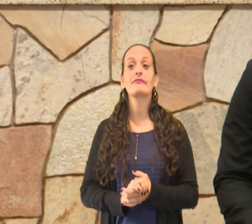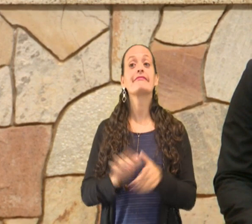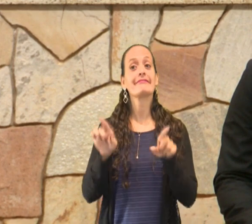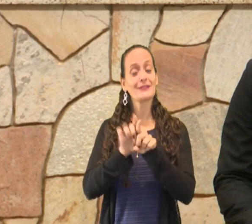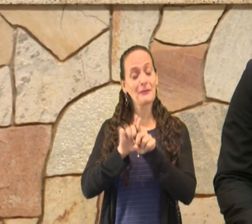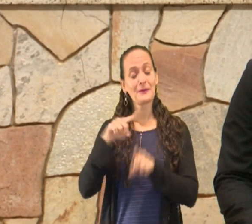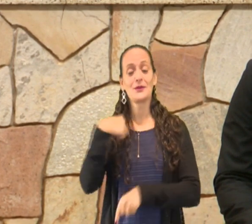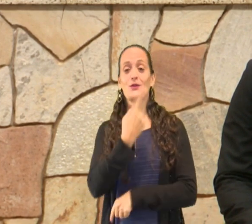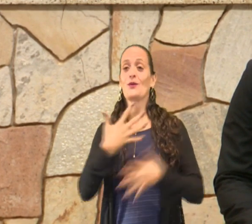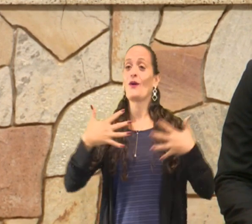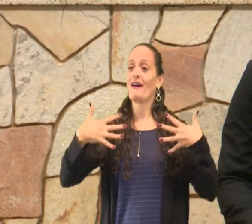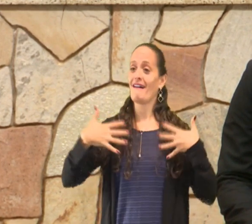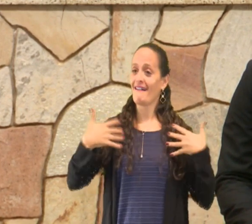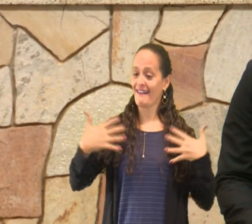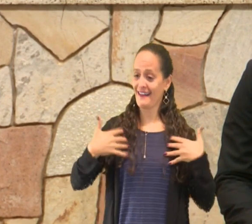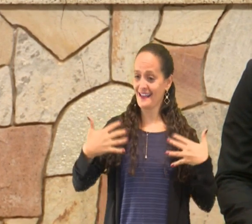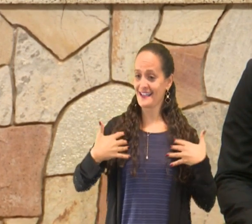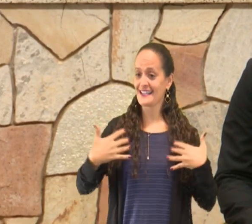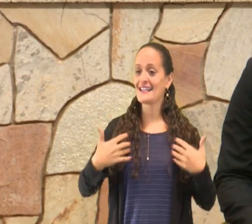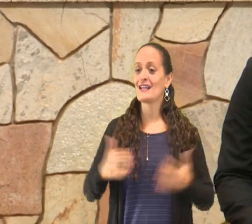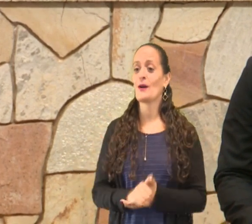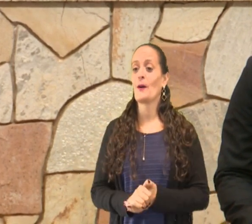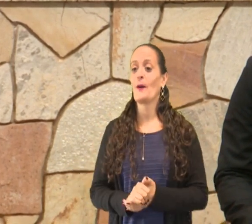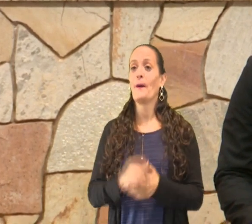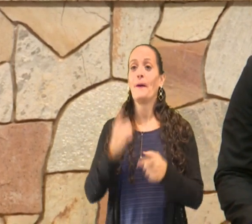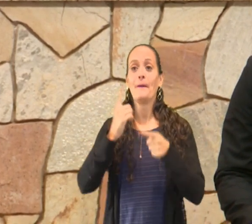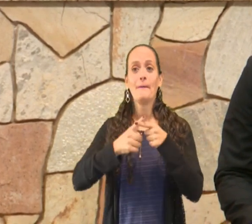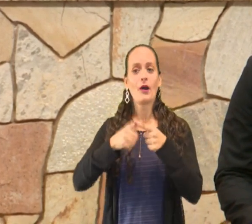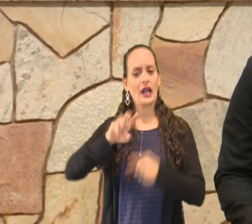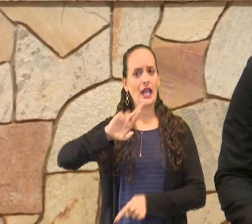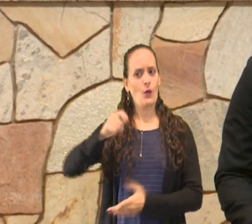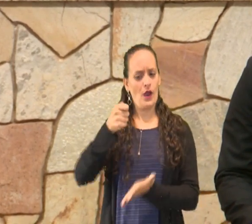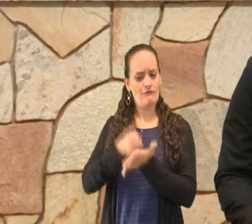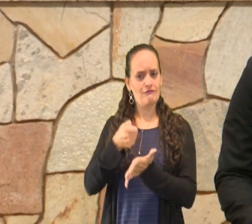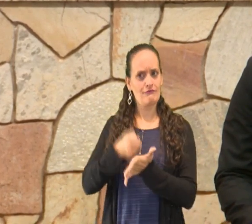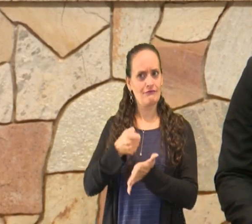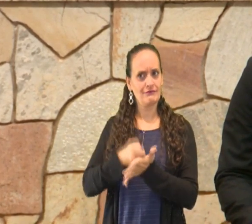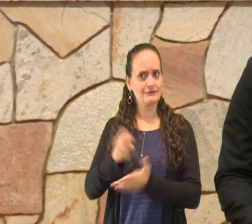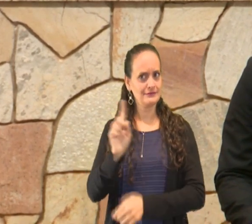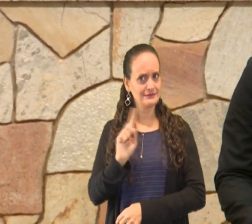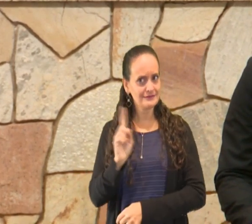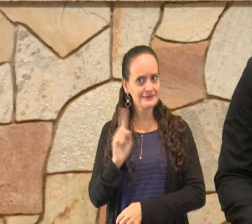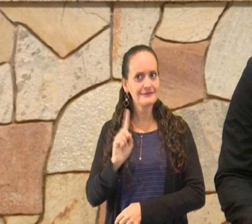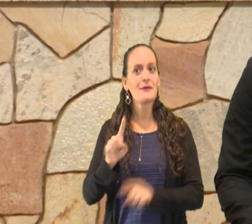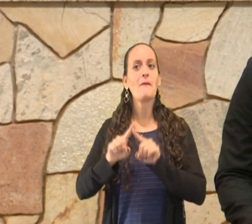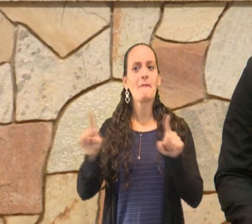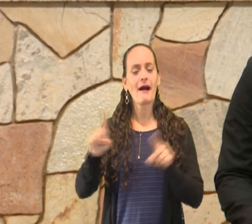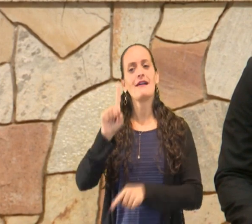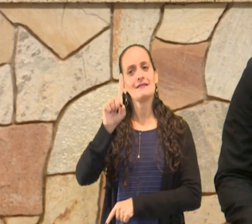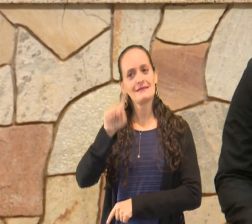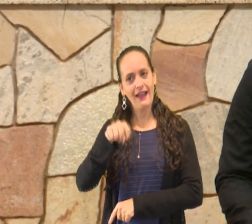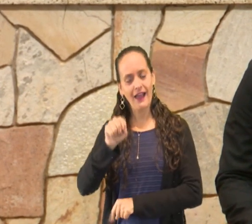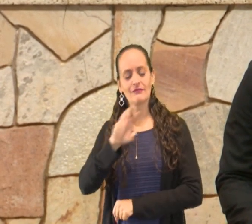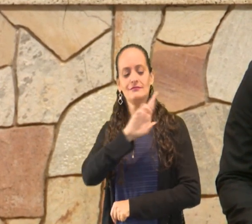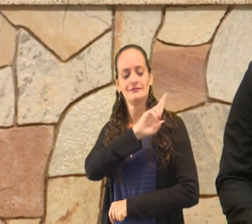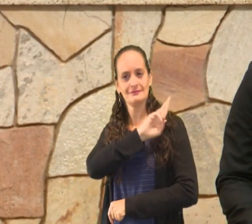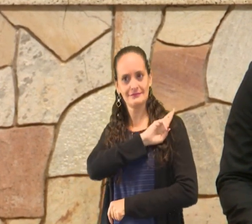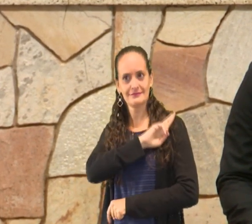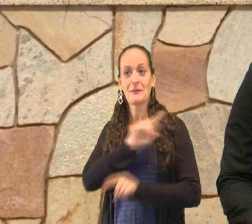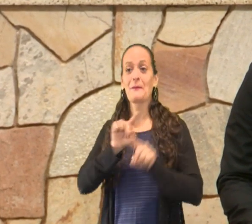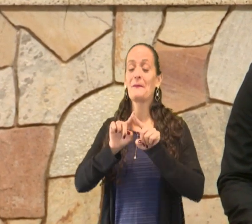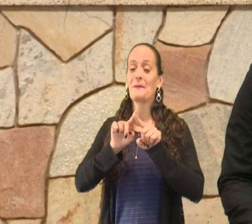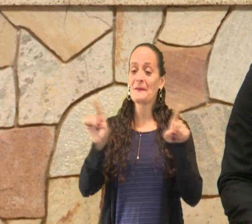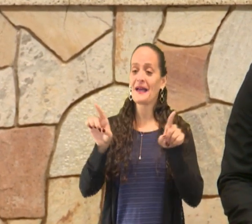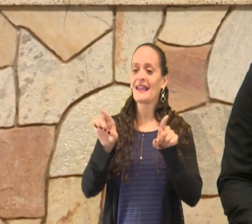nossa alegria, porque não é apenas uma obrigação, não é apenas um dever do cristão, mas